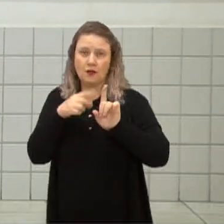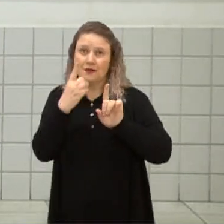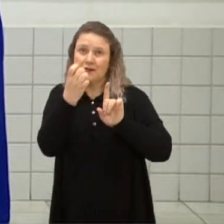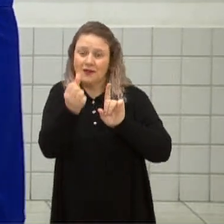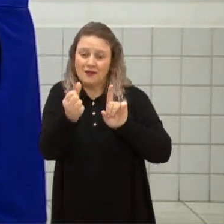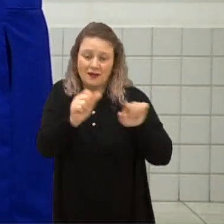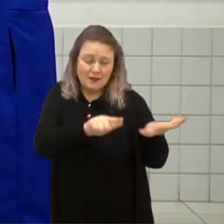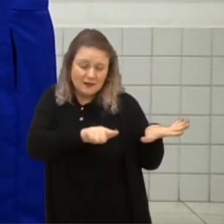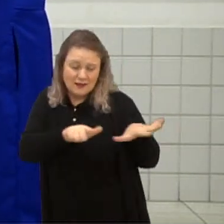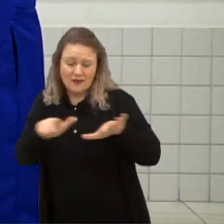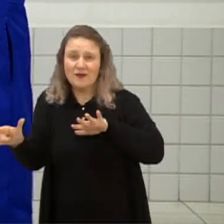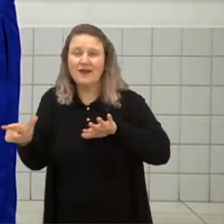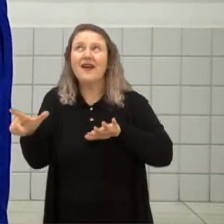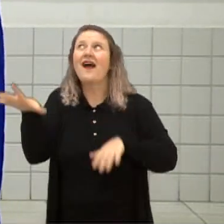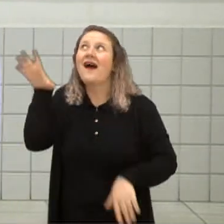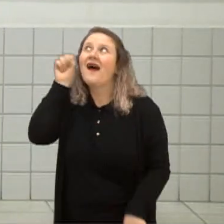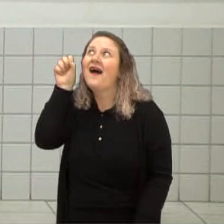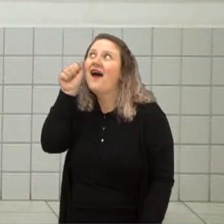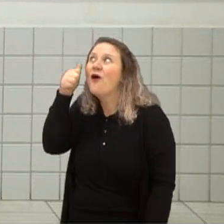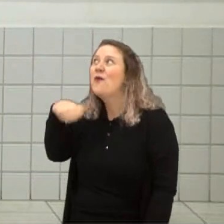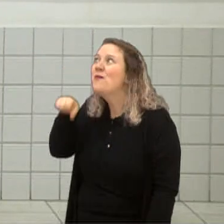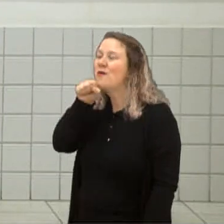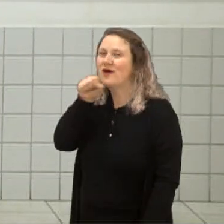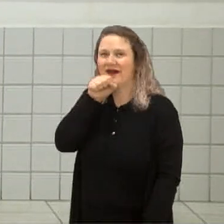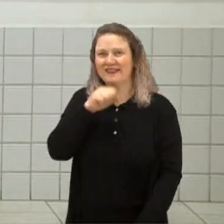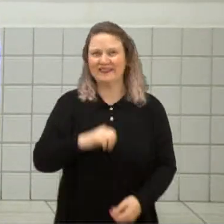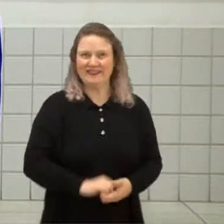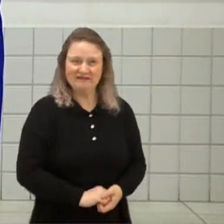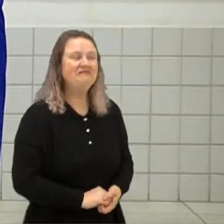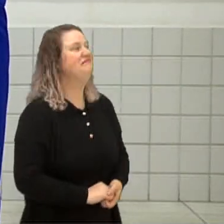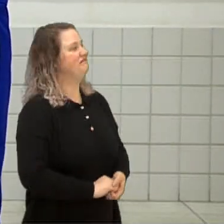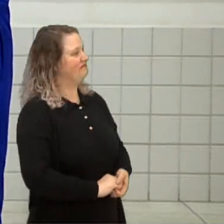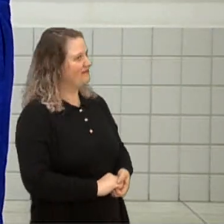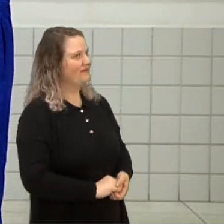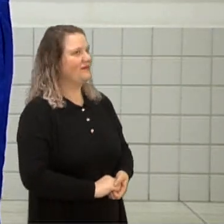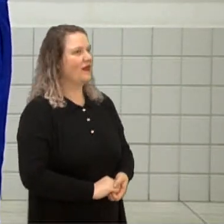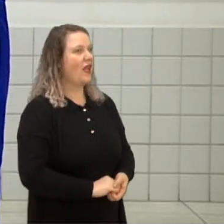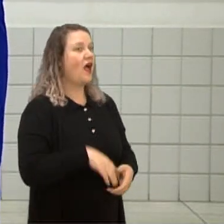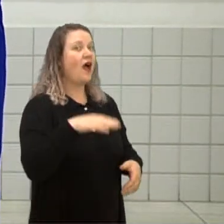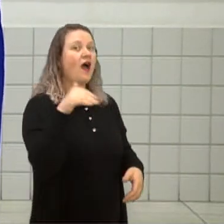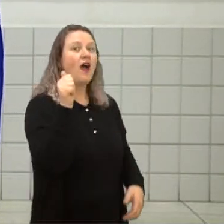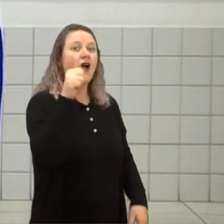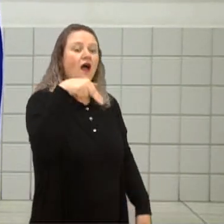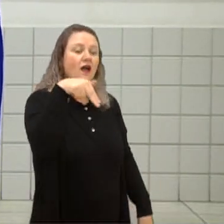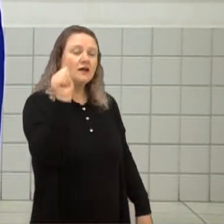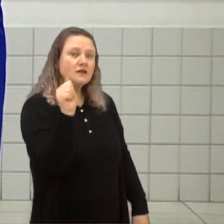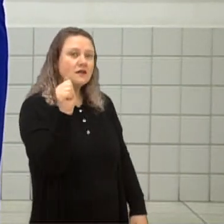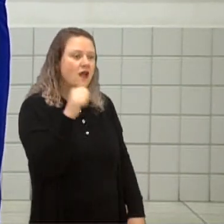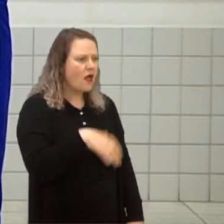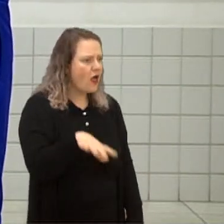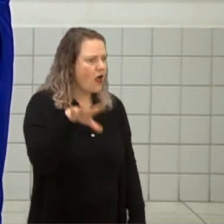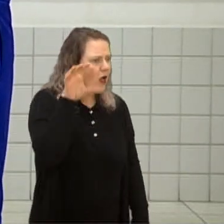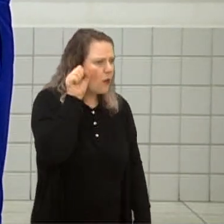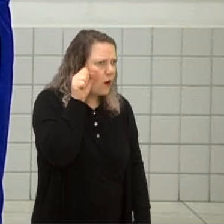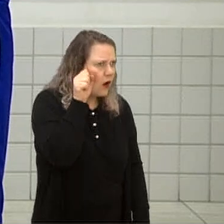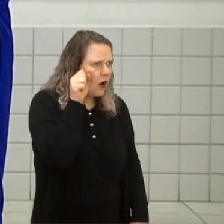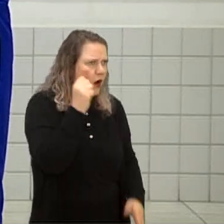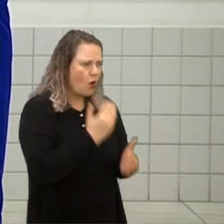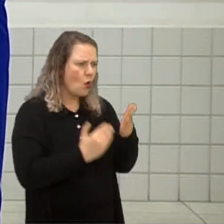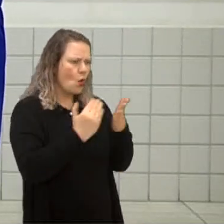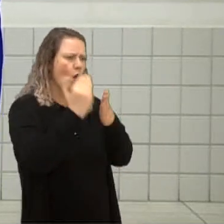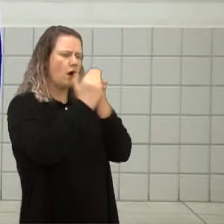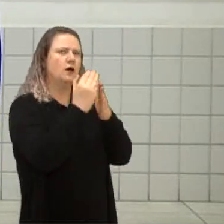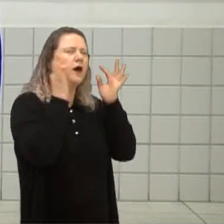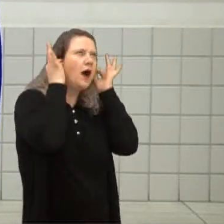ouvir a voz da mãe. Verdade. Eu vou puxar a orelha da Ana Marinho. Estou escutando essa aula no volume máximo com